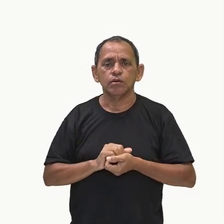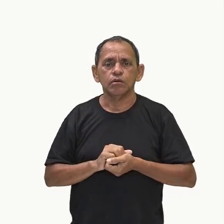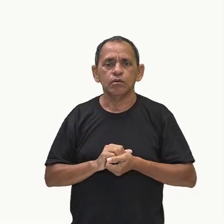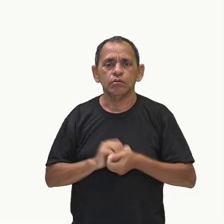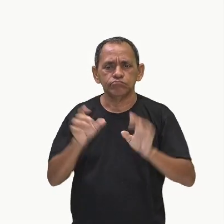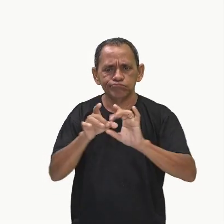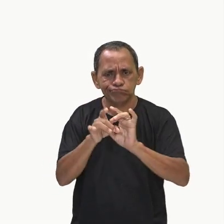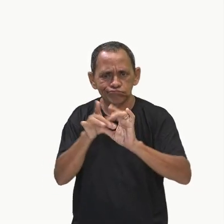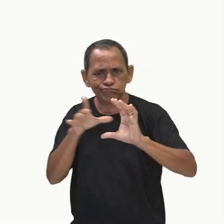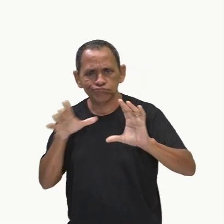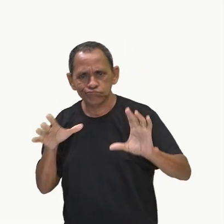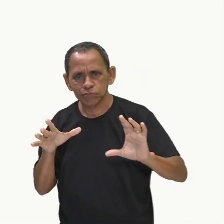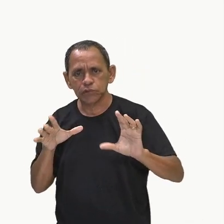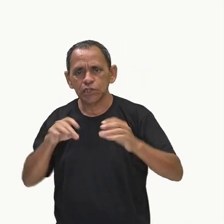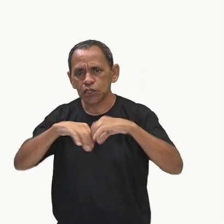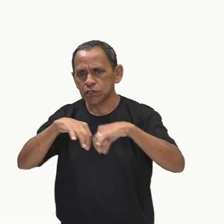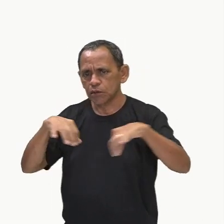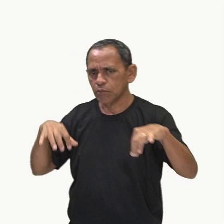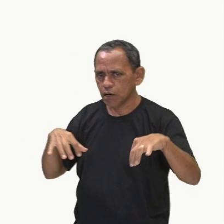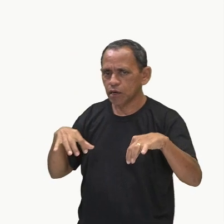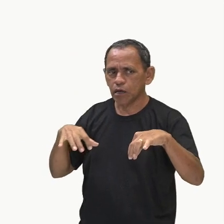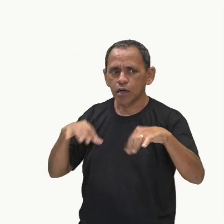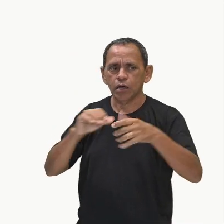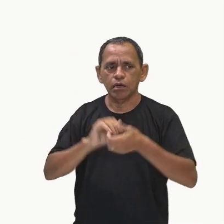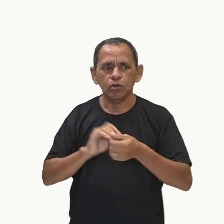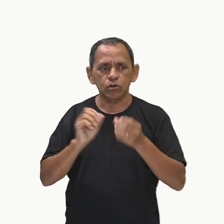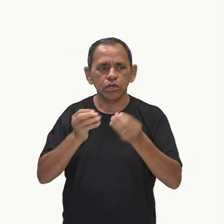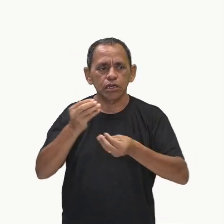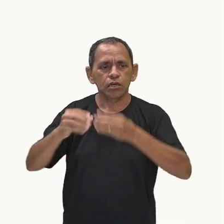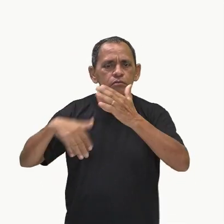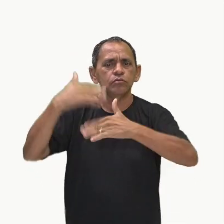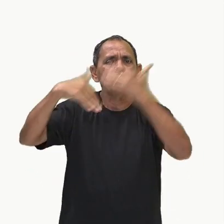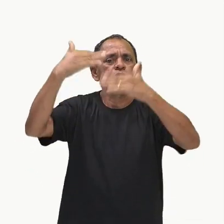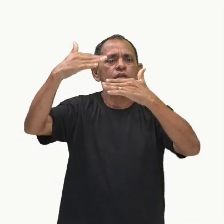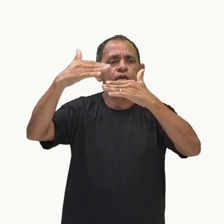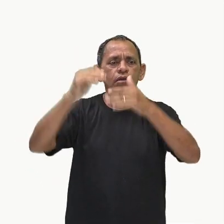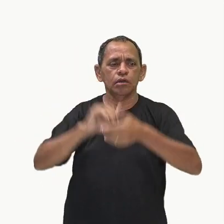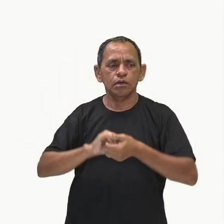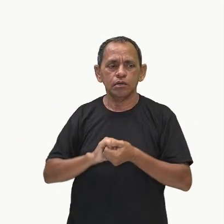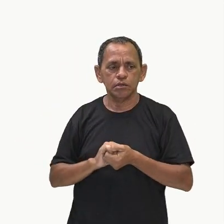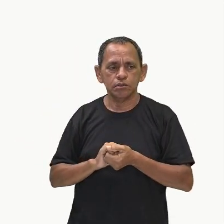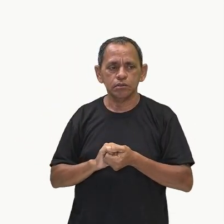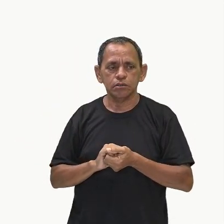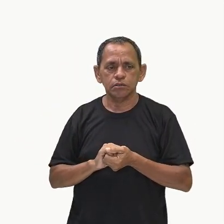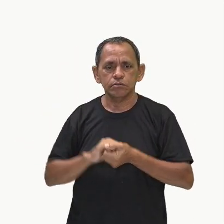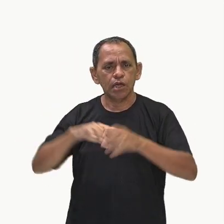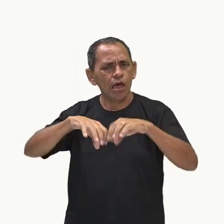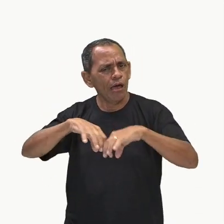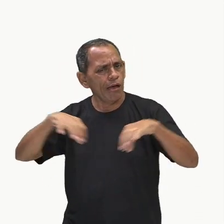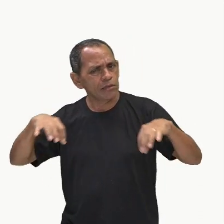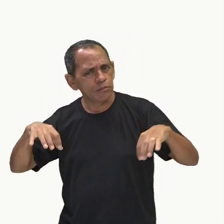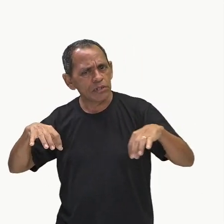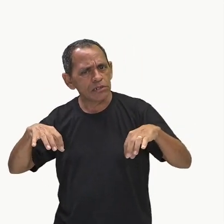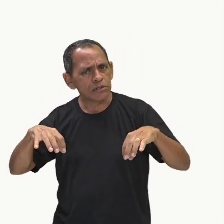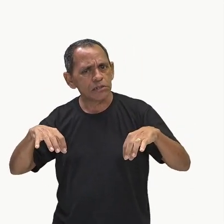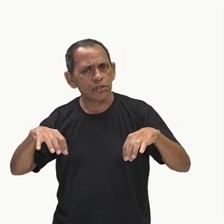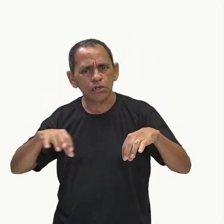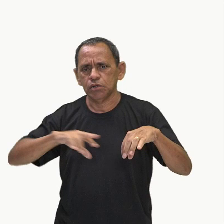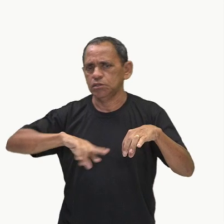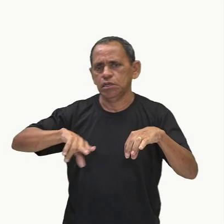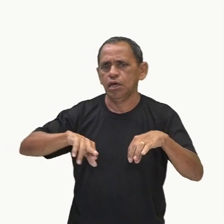dissociar a tradução da síntese, porque elas acontecem quase que simultaneamente, né?